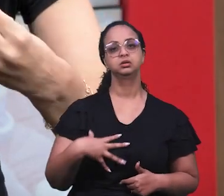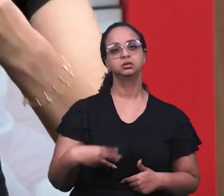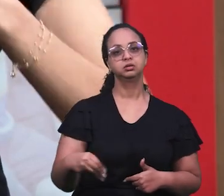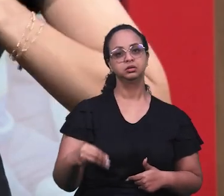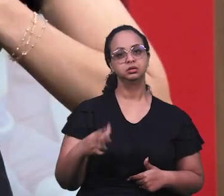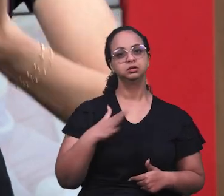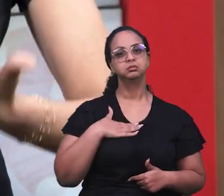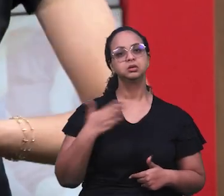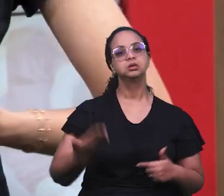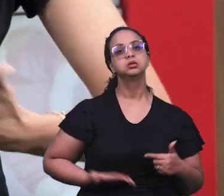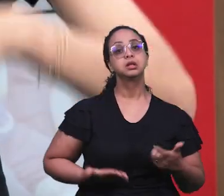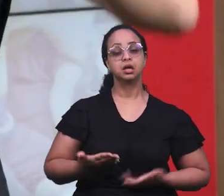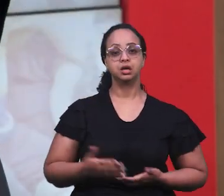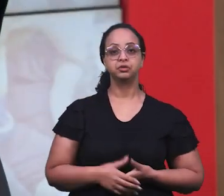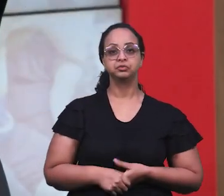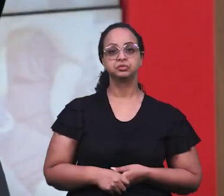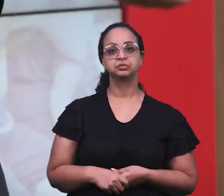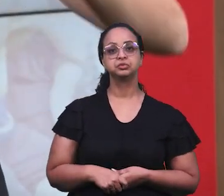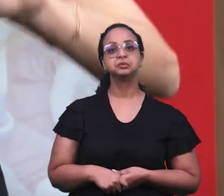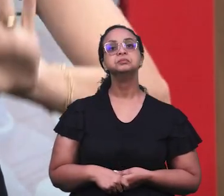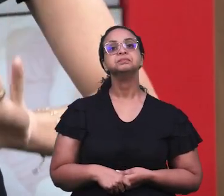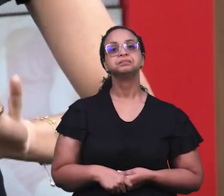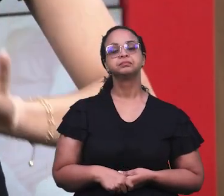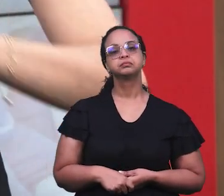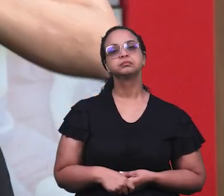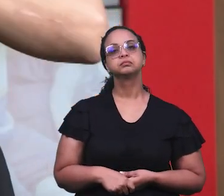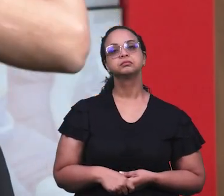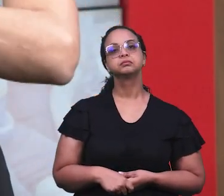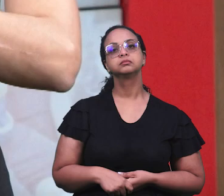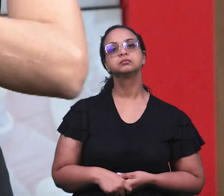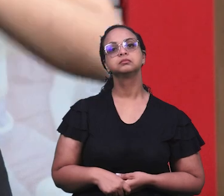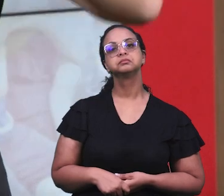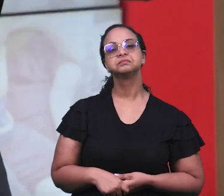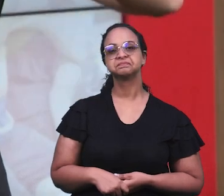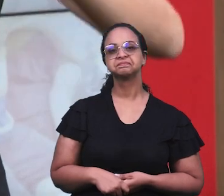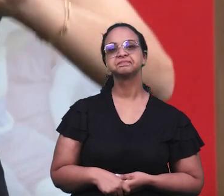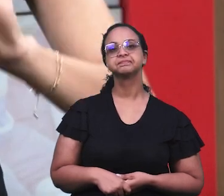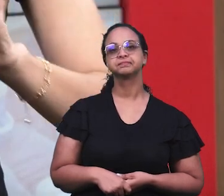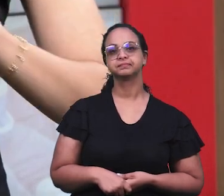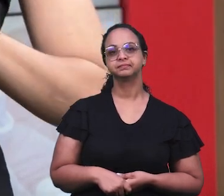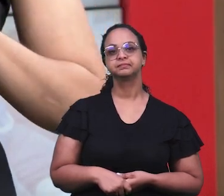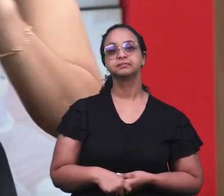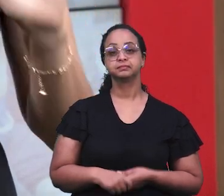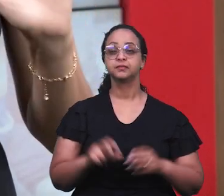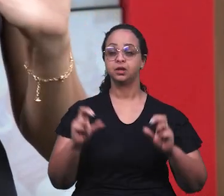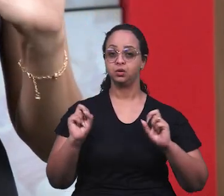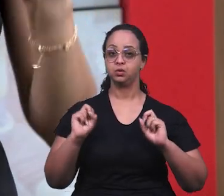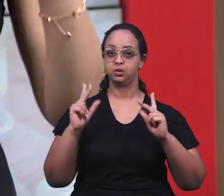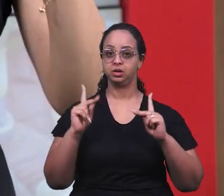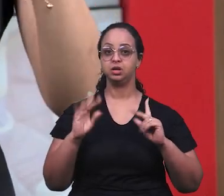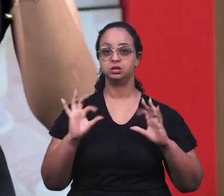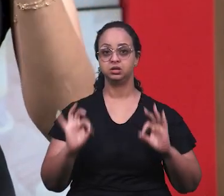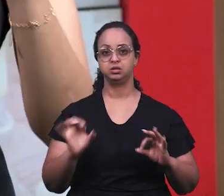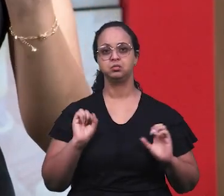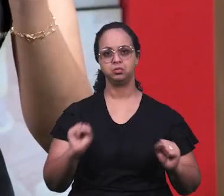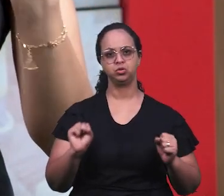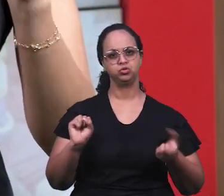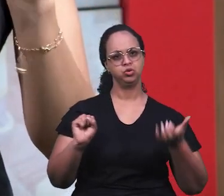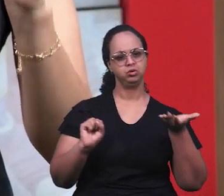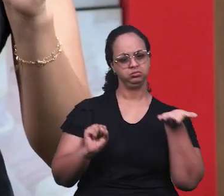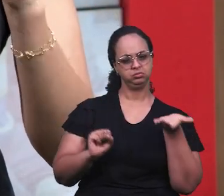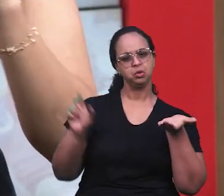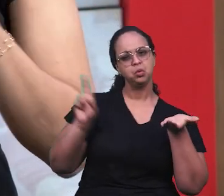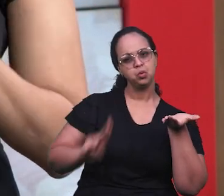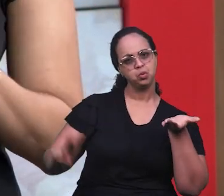meus filhos, meus servos, abençoo, momento especial, amém. Se der para usar uma